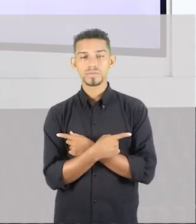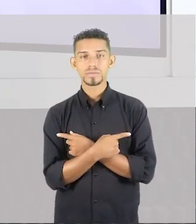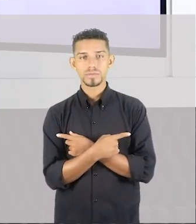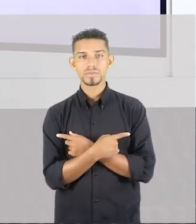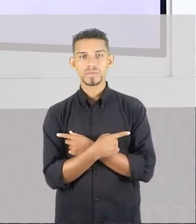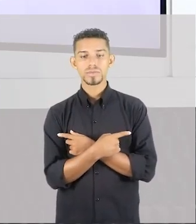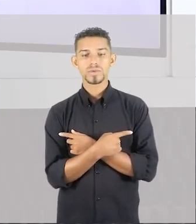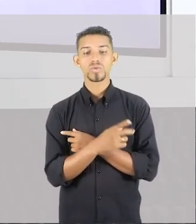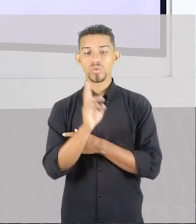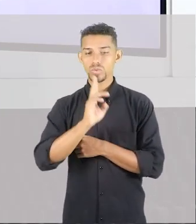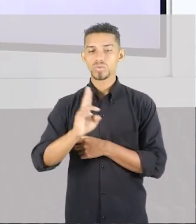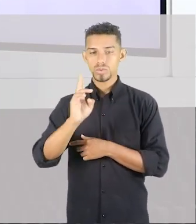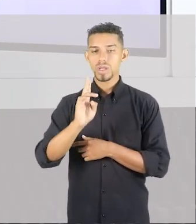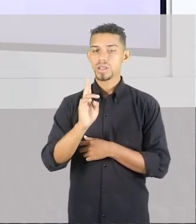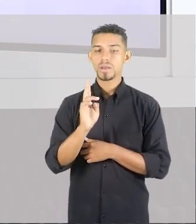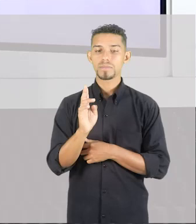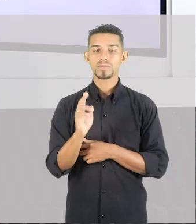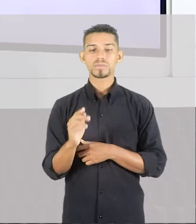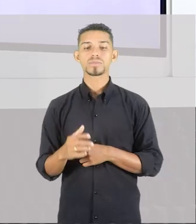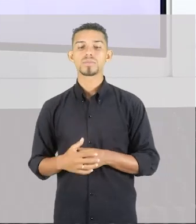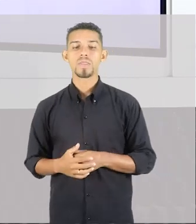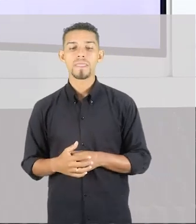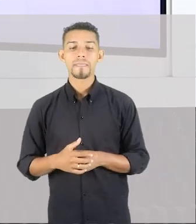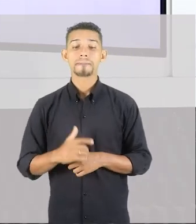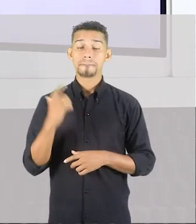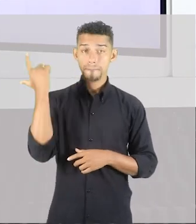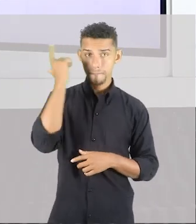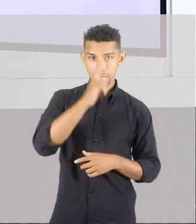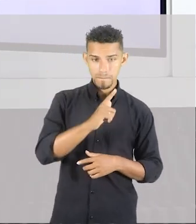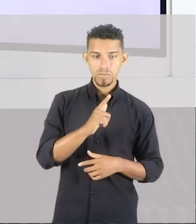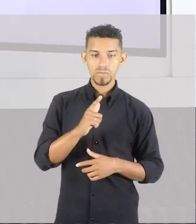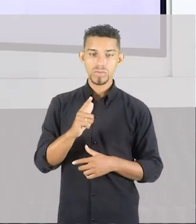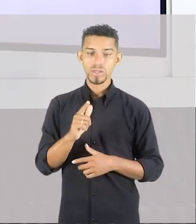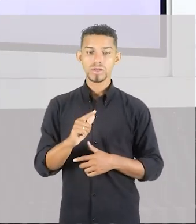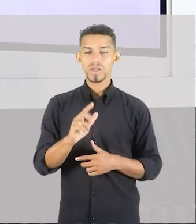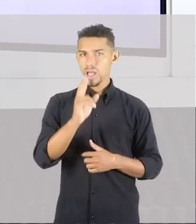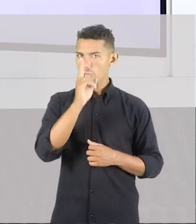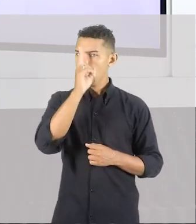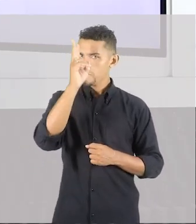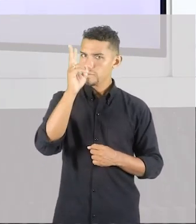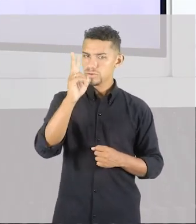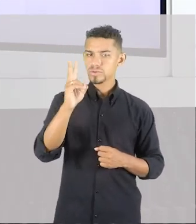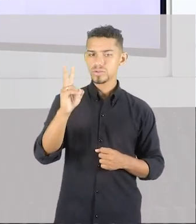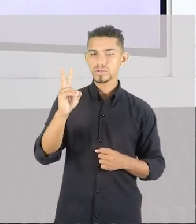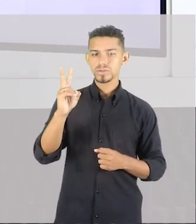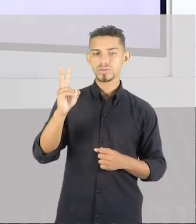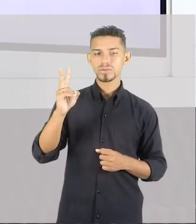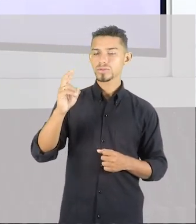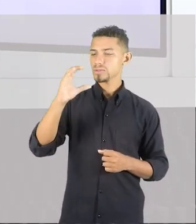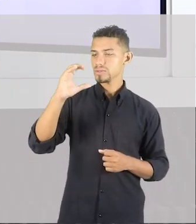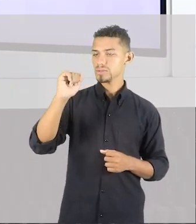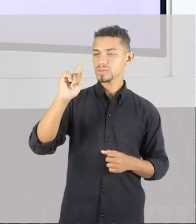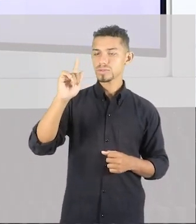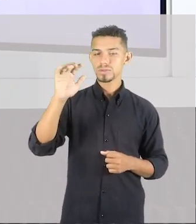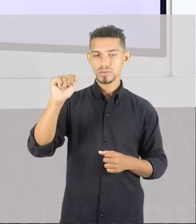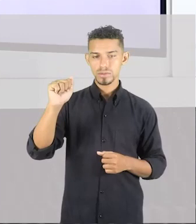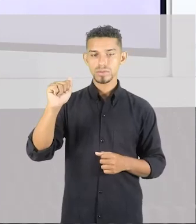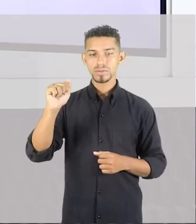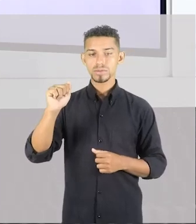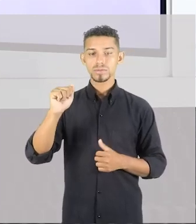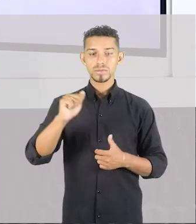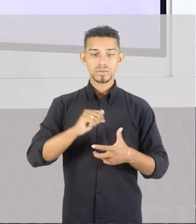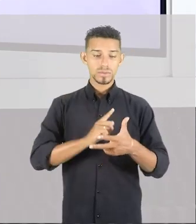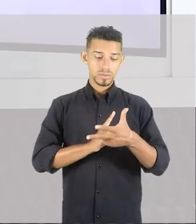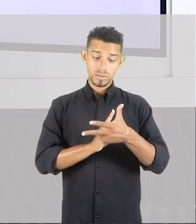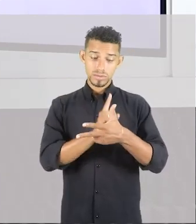regra da mão esquerda. Tá? Então a gente usa a regra da mão esquerda, se a força for se a carga for negativa, o sentido